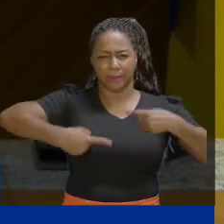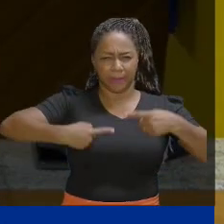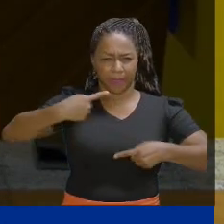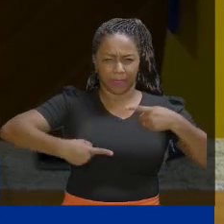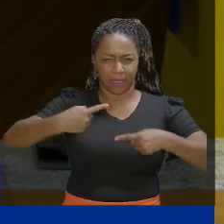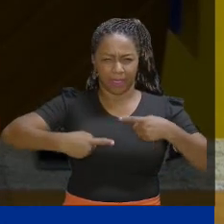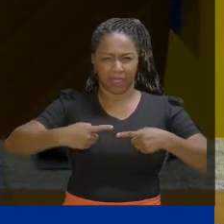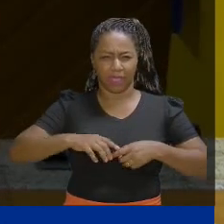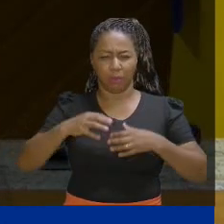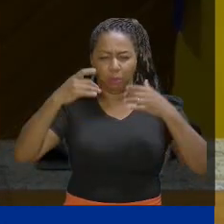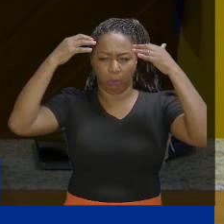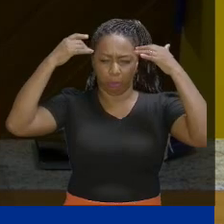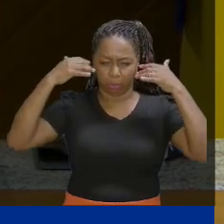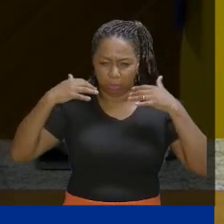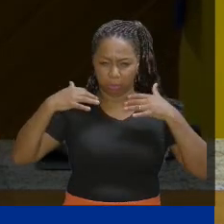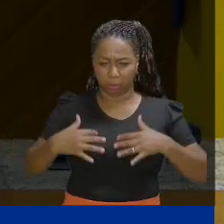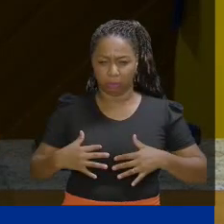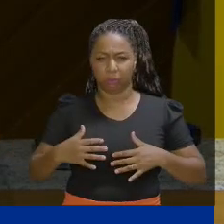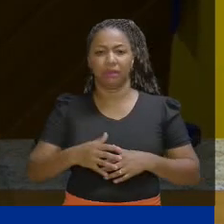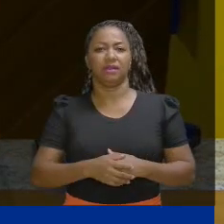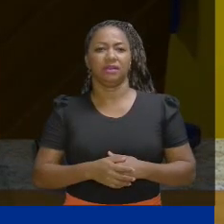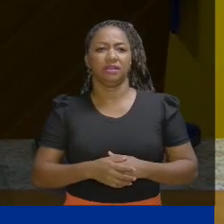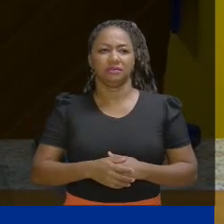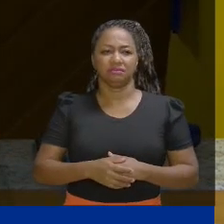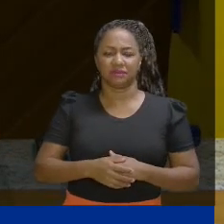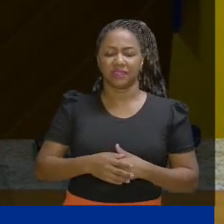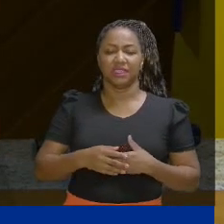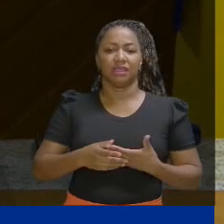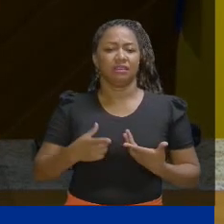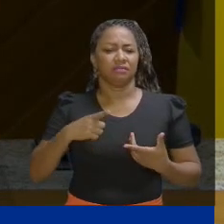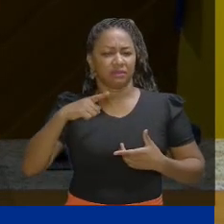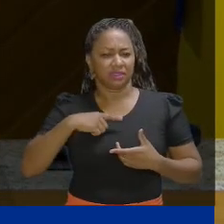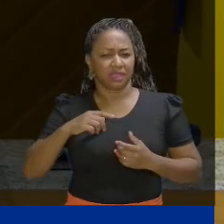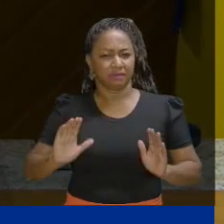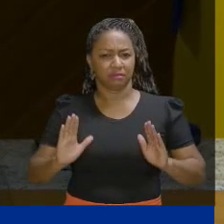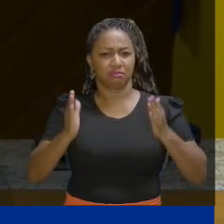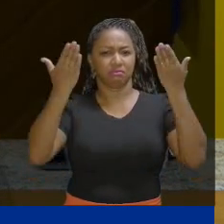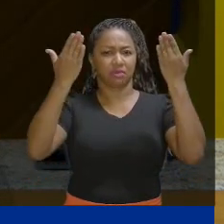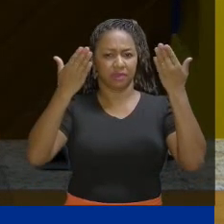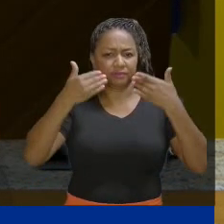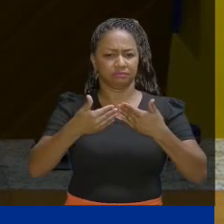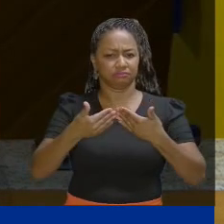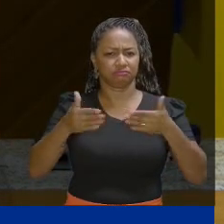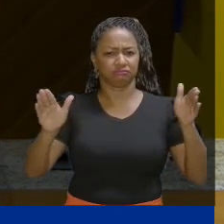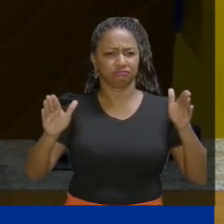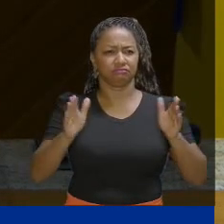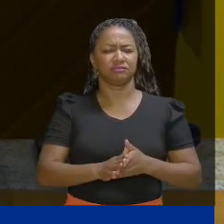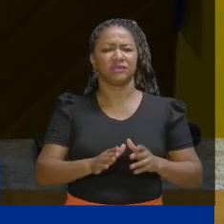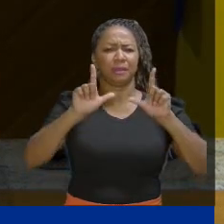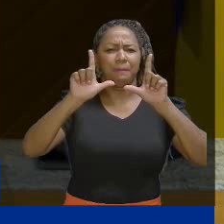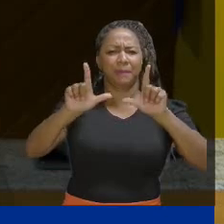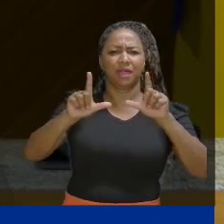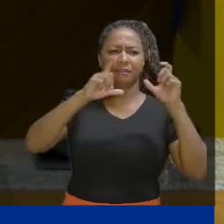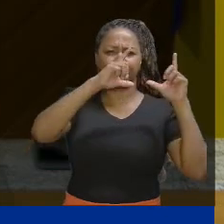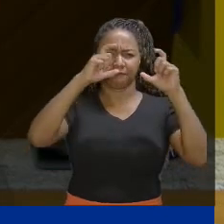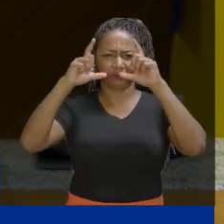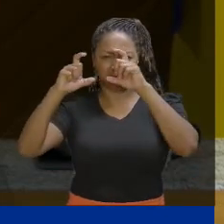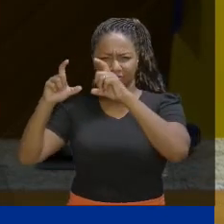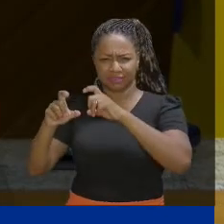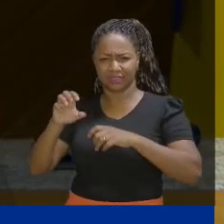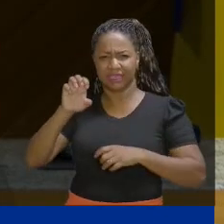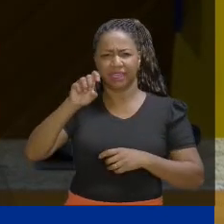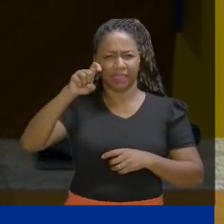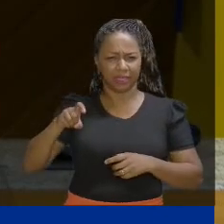rua, descabelado. Eu lembro que uma vez teve uma cerimônia de inauguração da placa, as fotografias dos ex-presidentes,